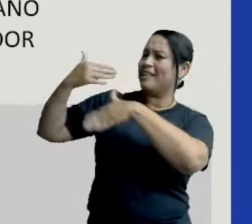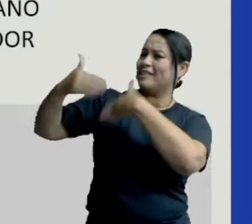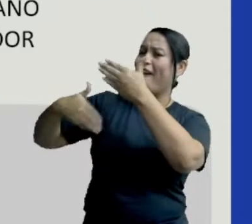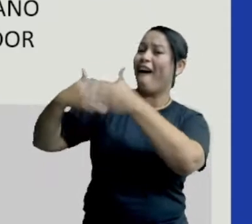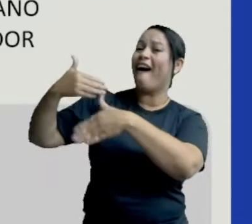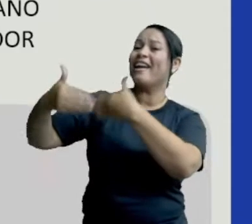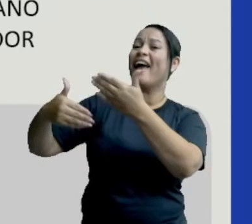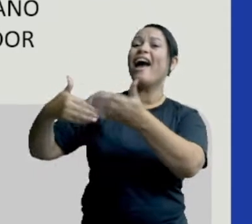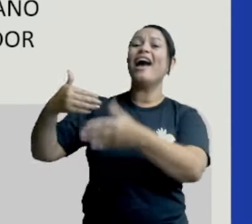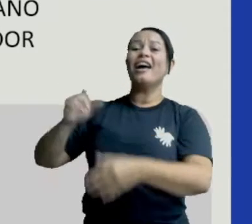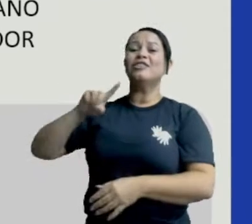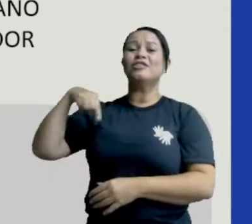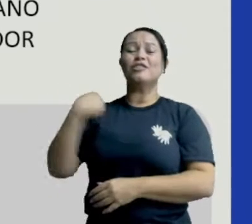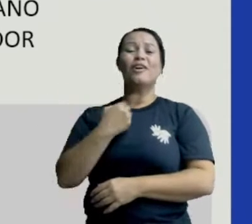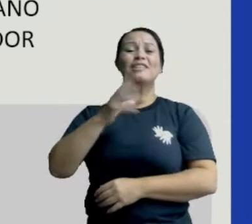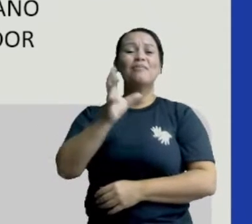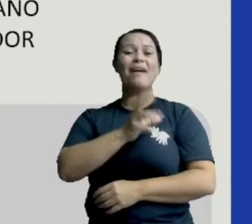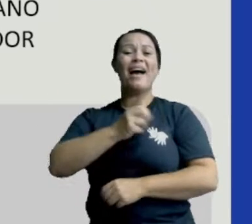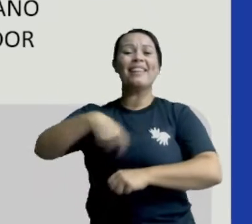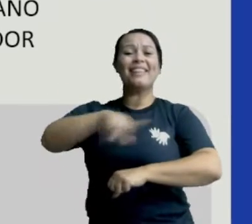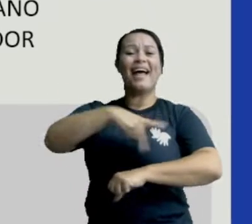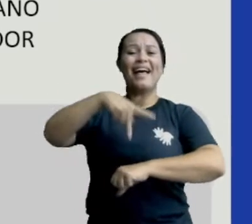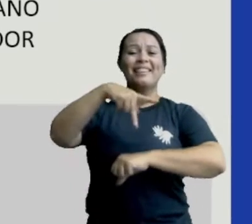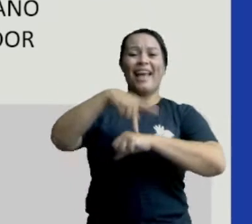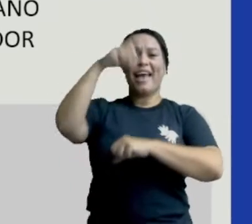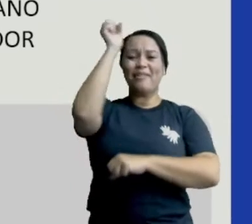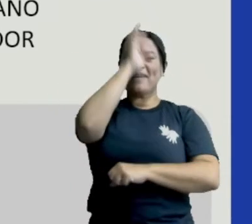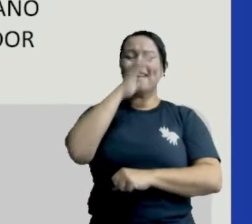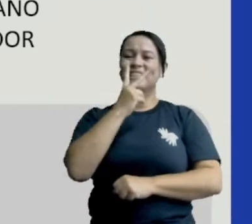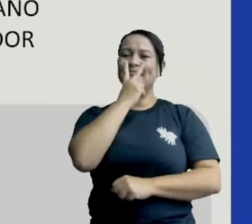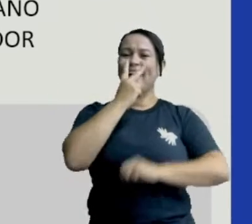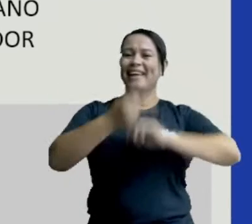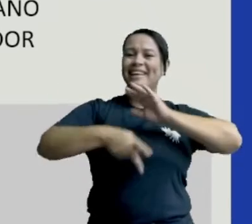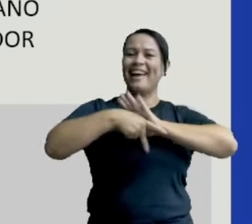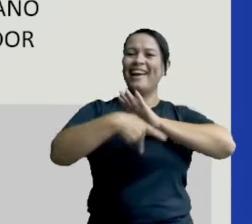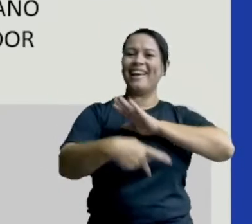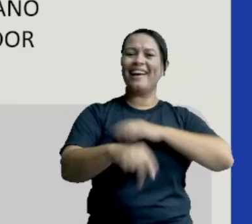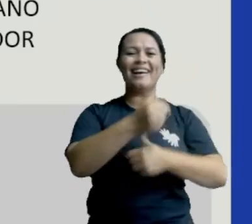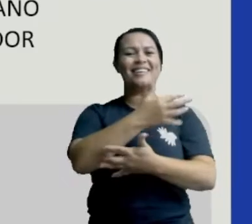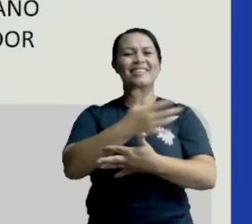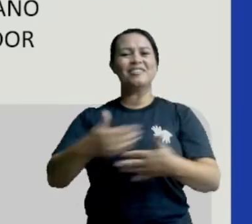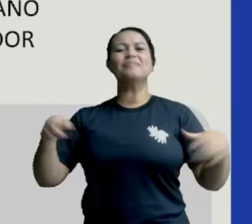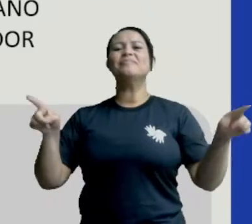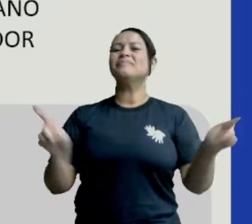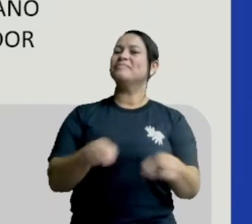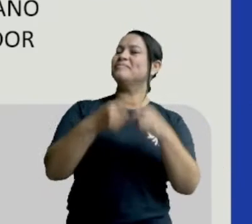capítulo da história de nossa amada terra brasileira.